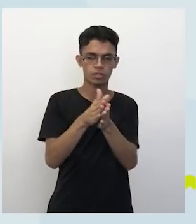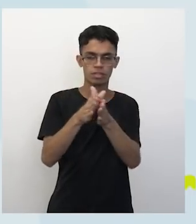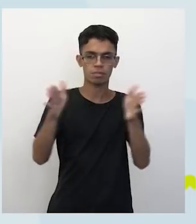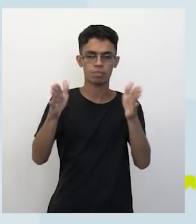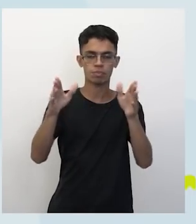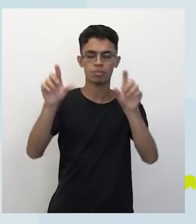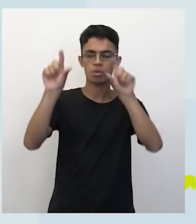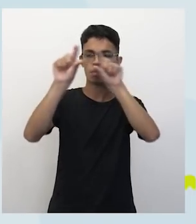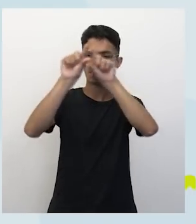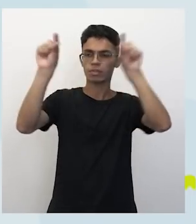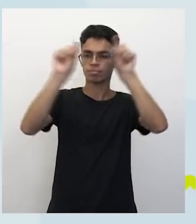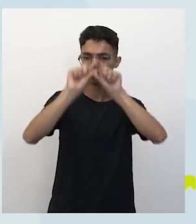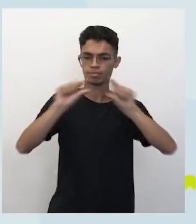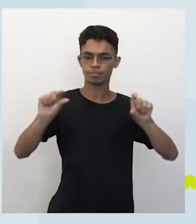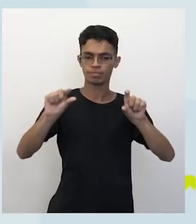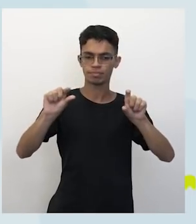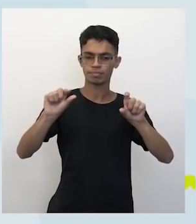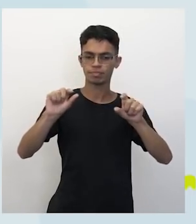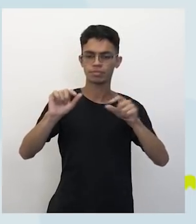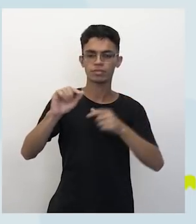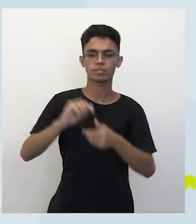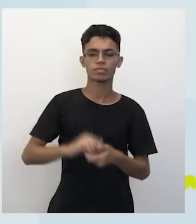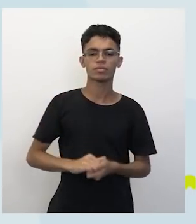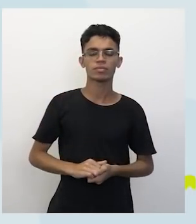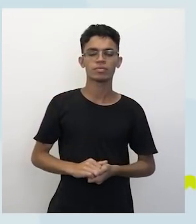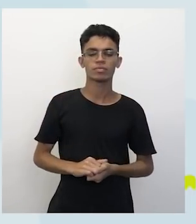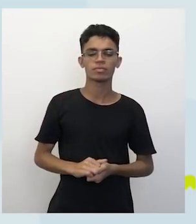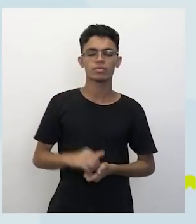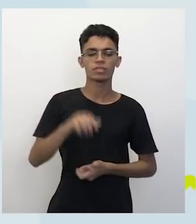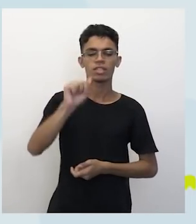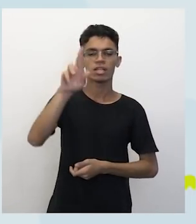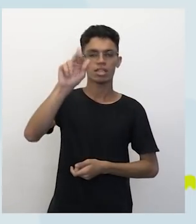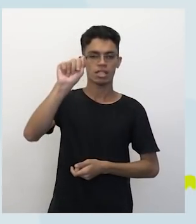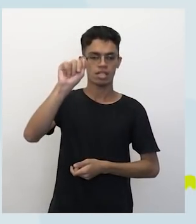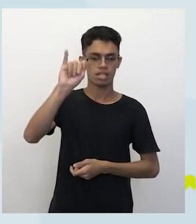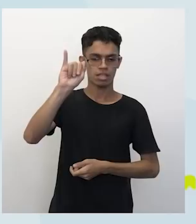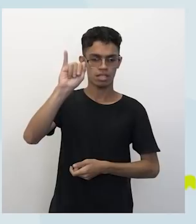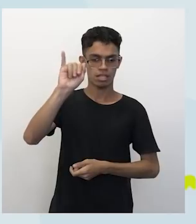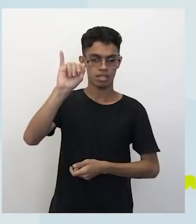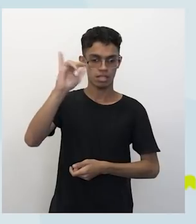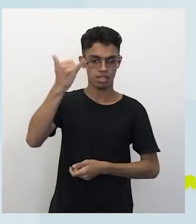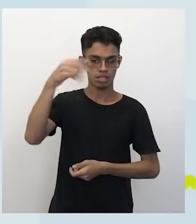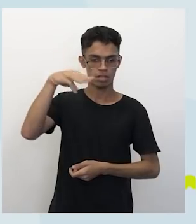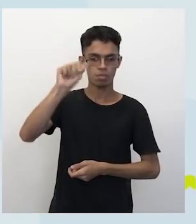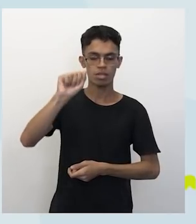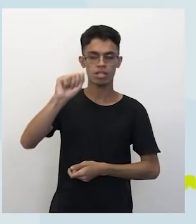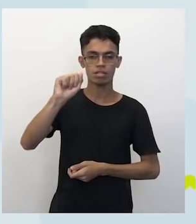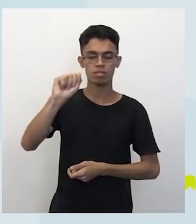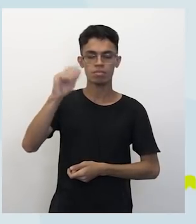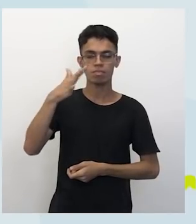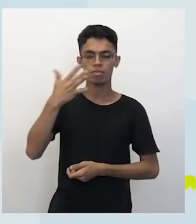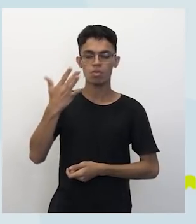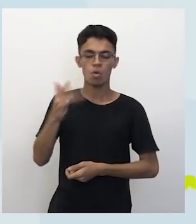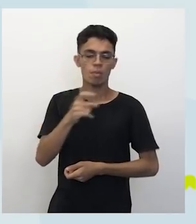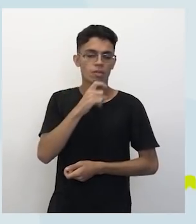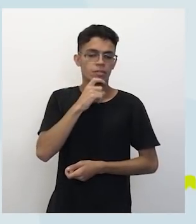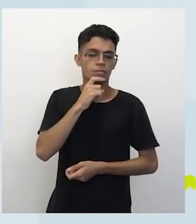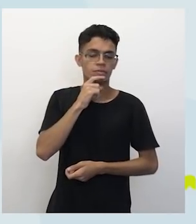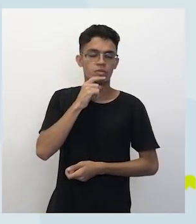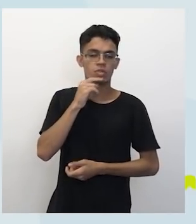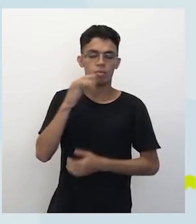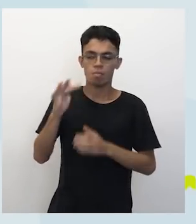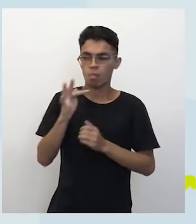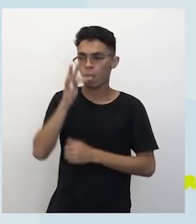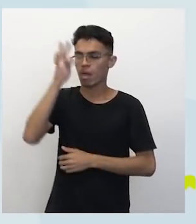ano. Arapial, primavera e verão. Araimã, outono e inverno. E eles chamavam a primavera e o verão de